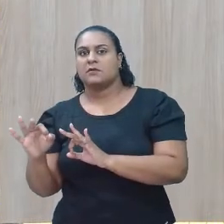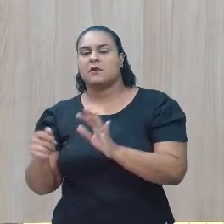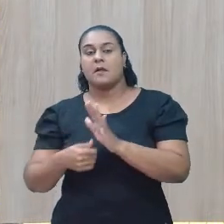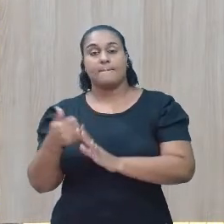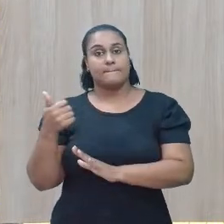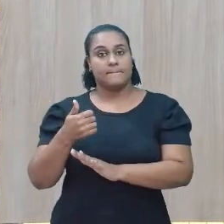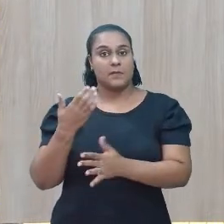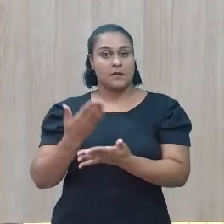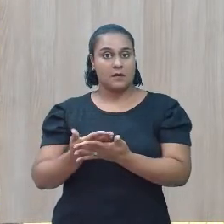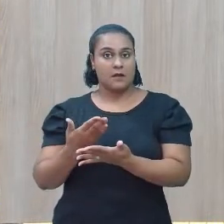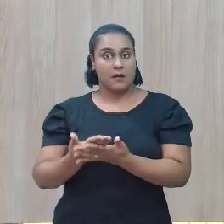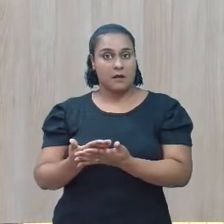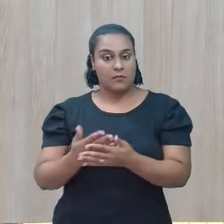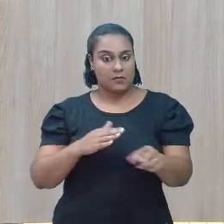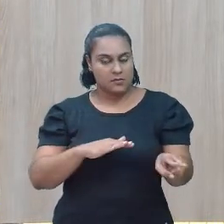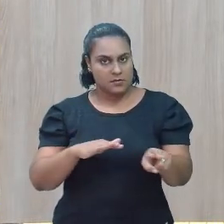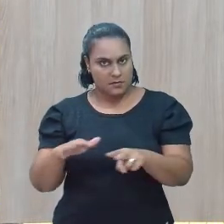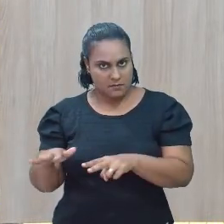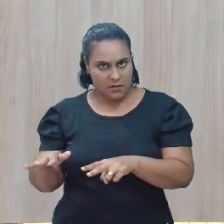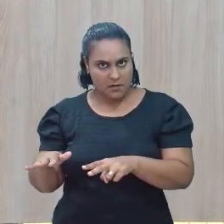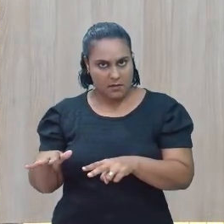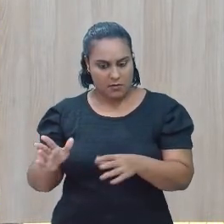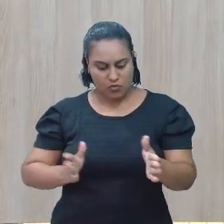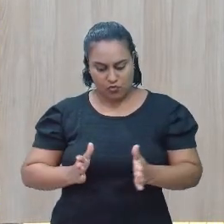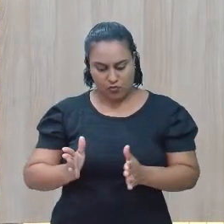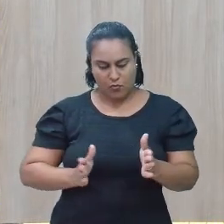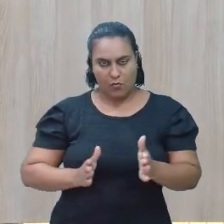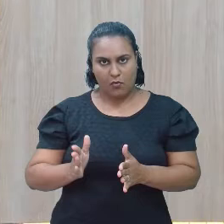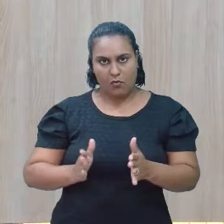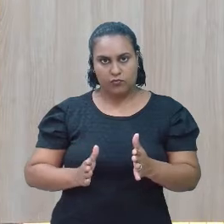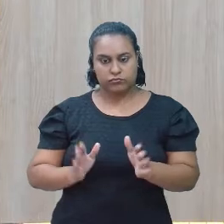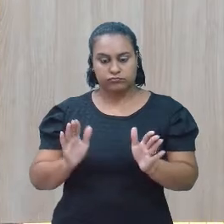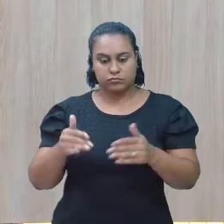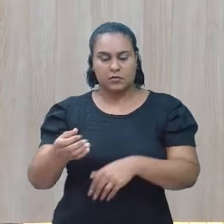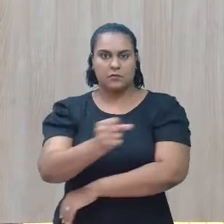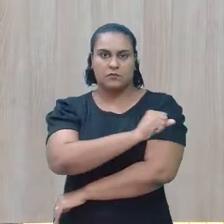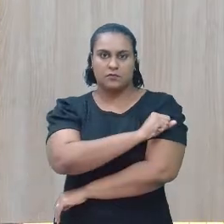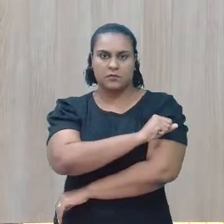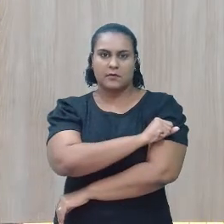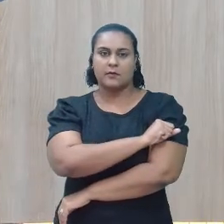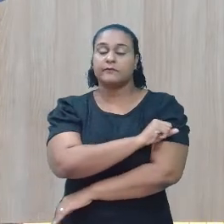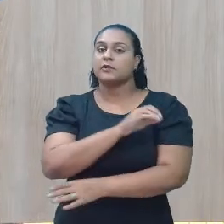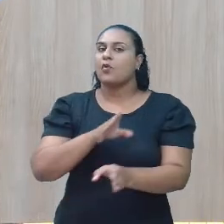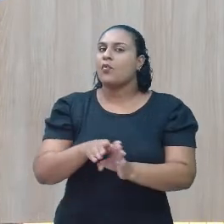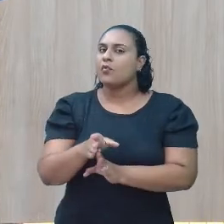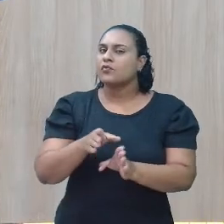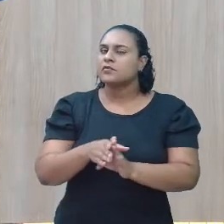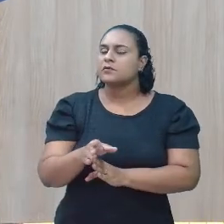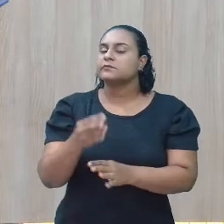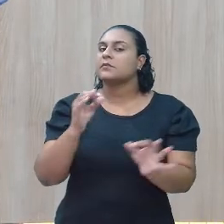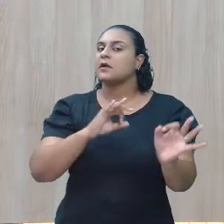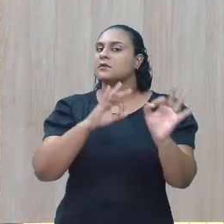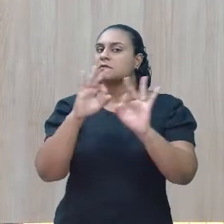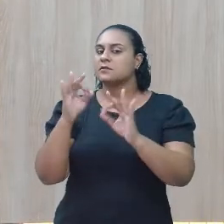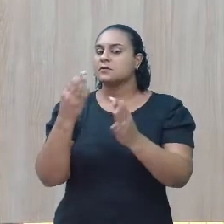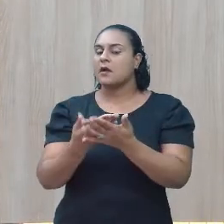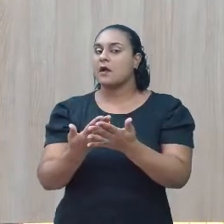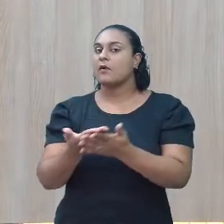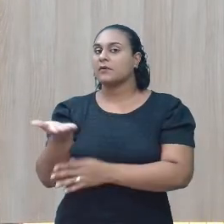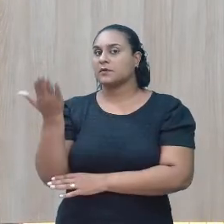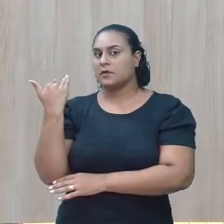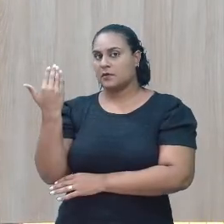primeira aula dessa semana, a primeira aula desse bloco de aulas para o 8º ano, eu aconselho que você assista a aula anterior